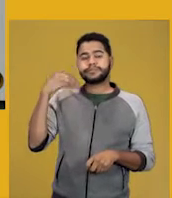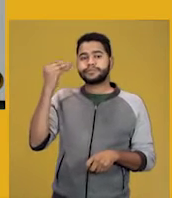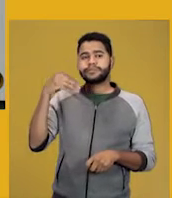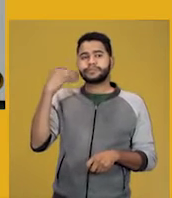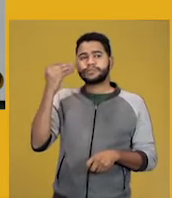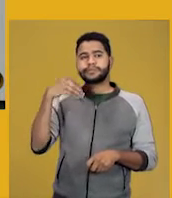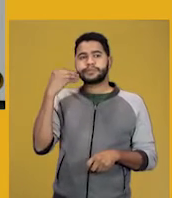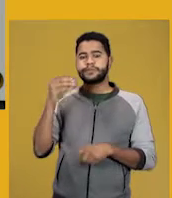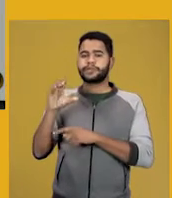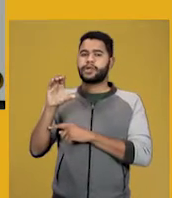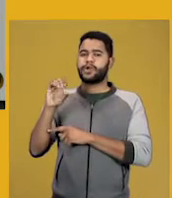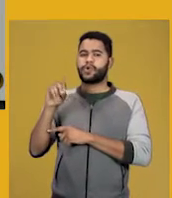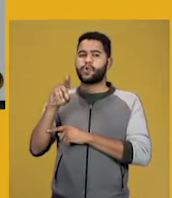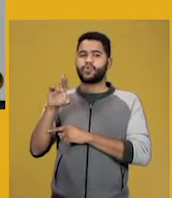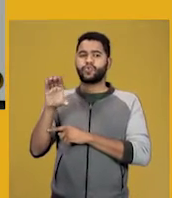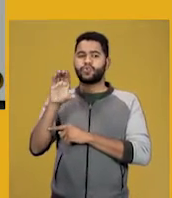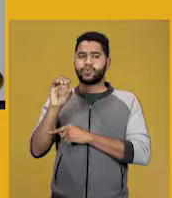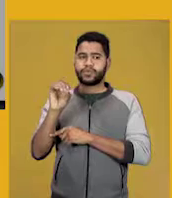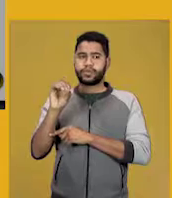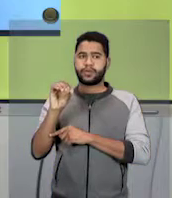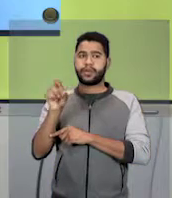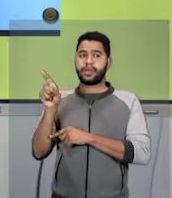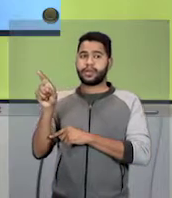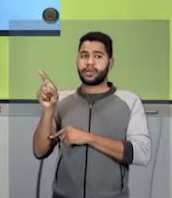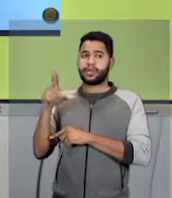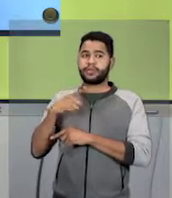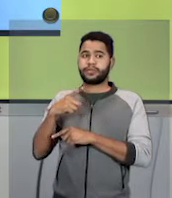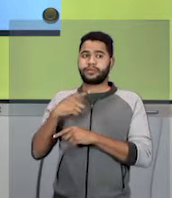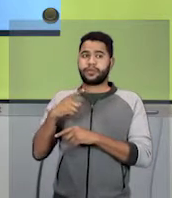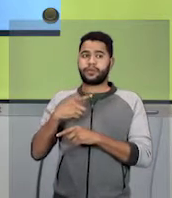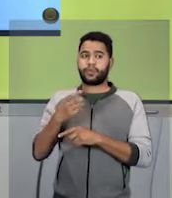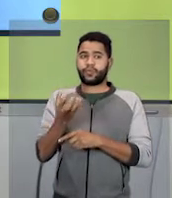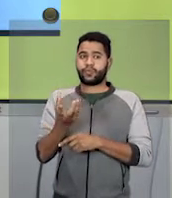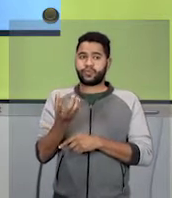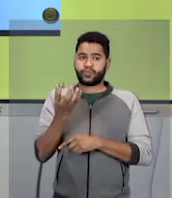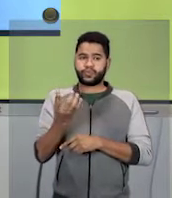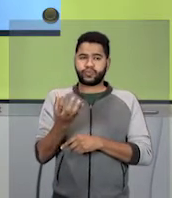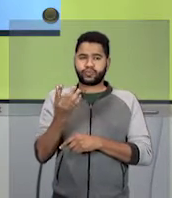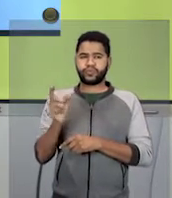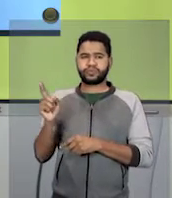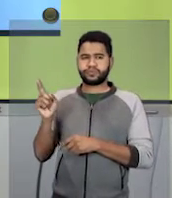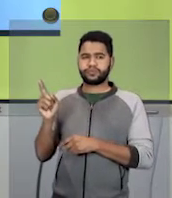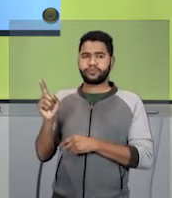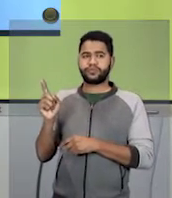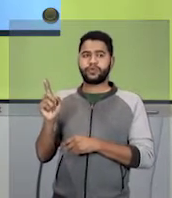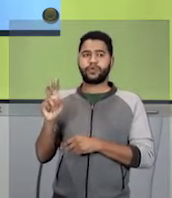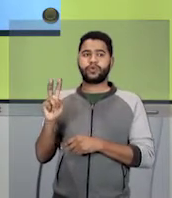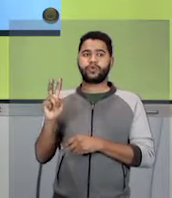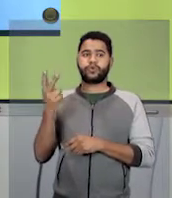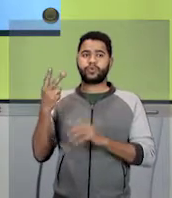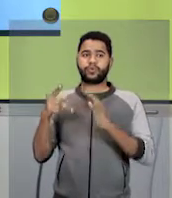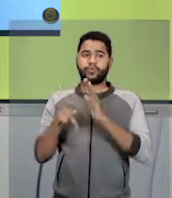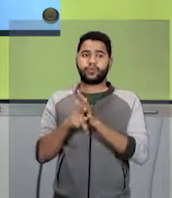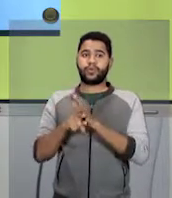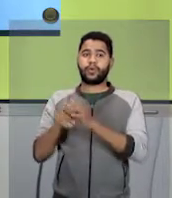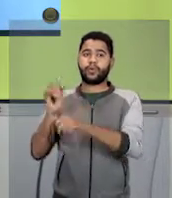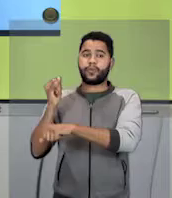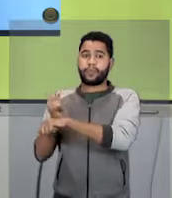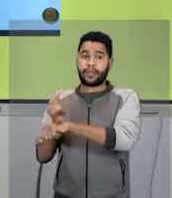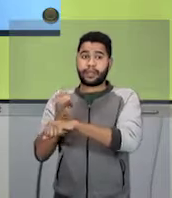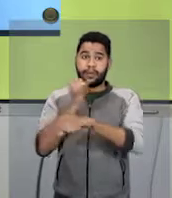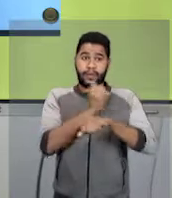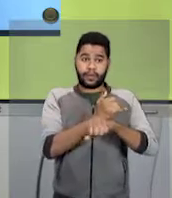de condução. Se eu aqueço esse objeto que tem dois metais distintos, o que